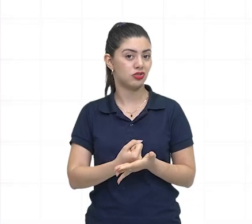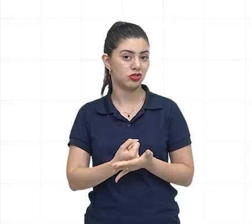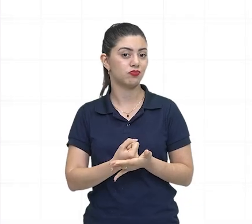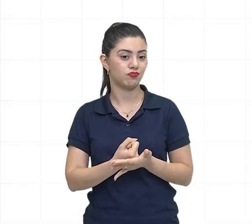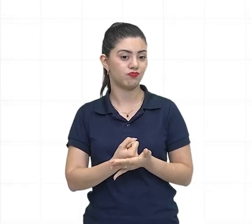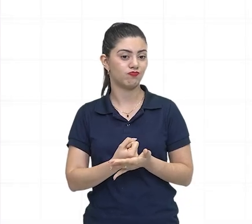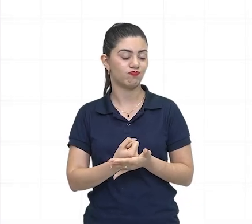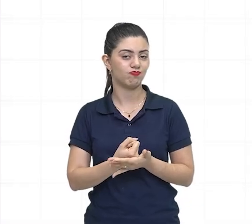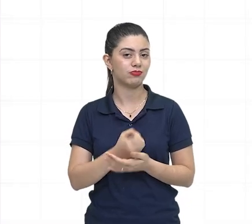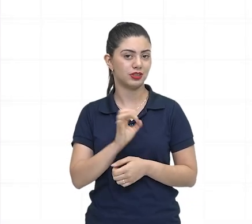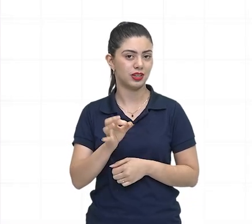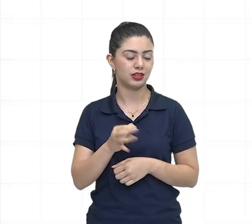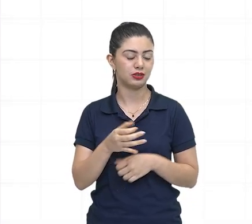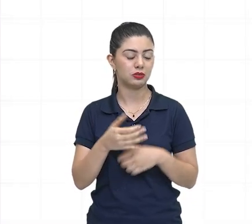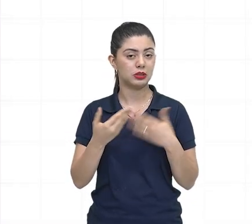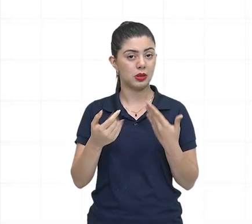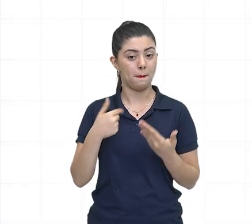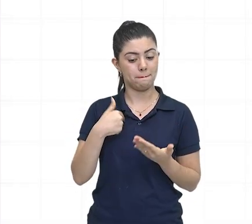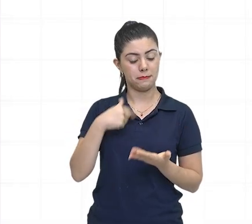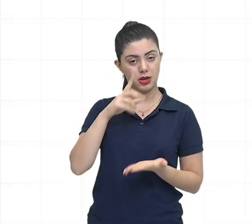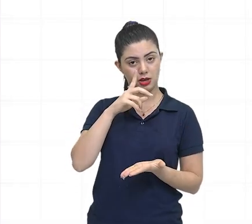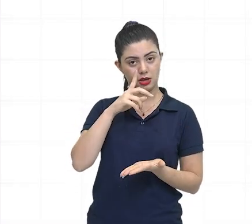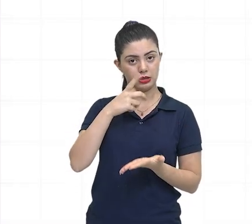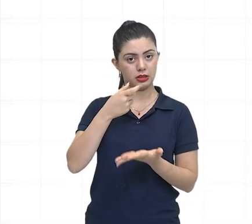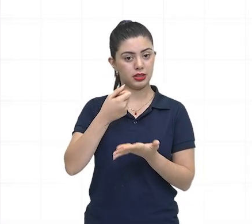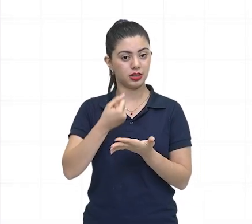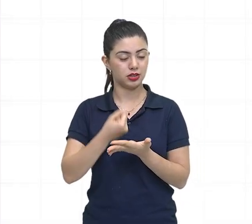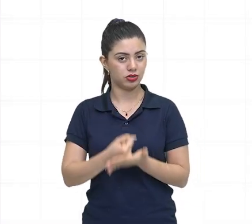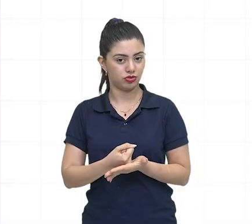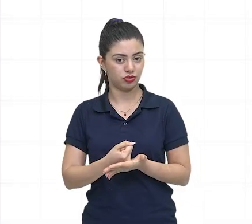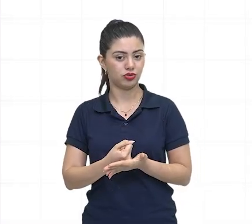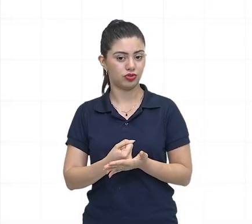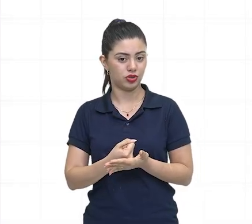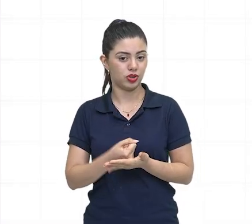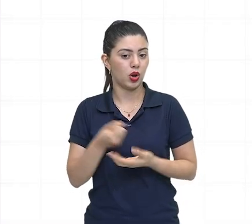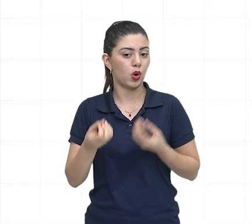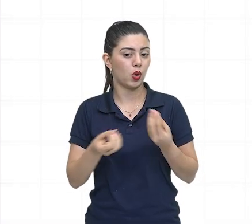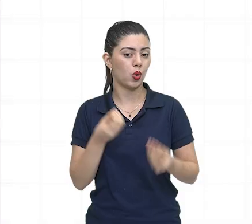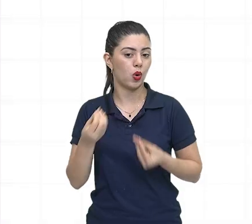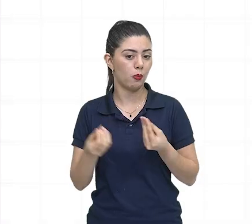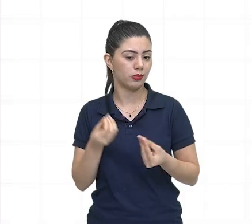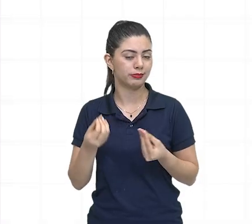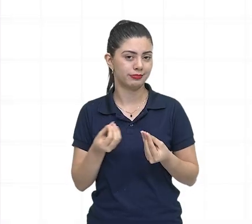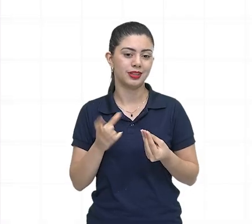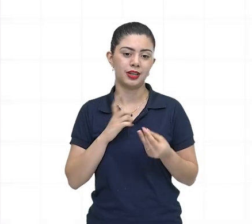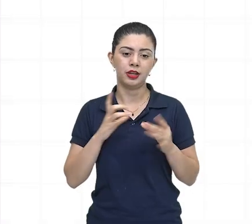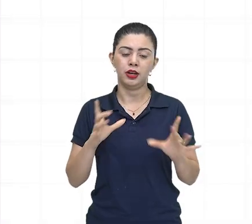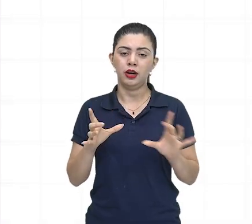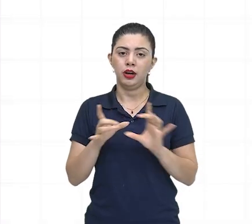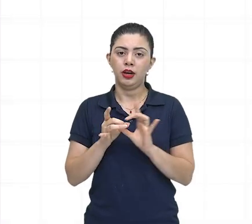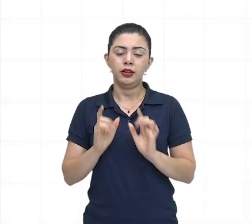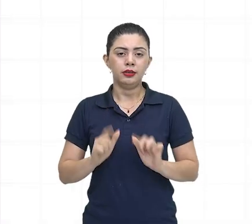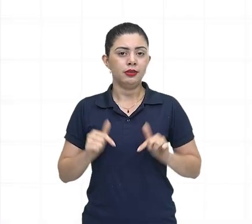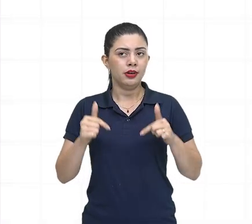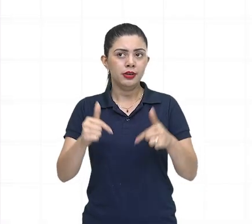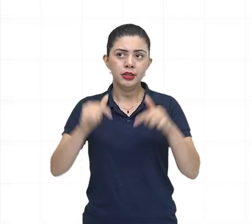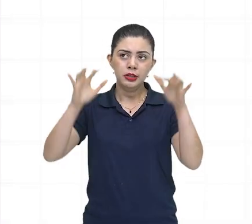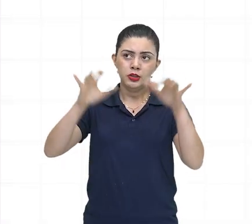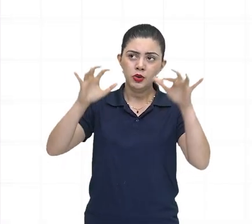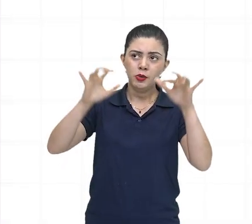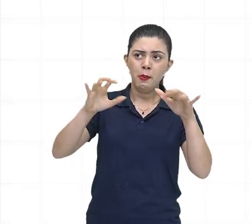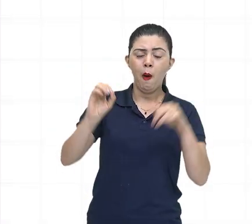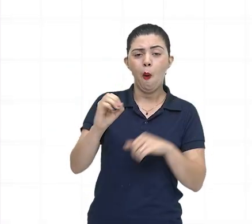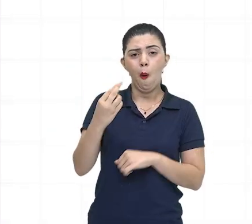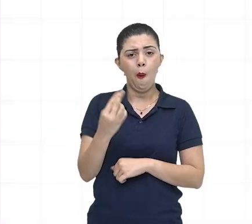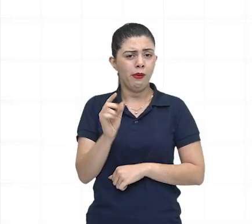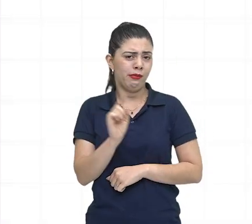decisão. Porque essa decisão, ela simplesmente está atrelada ao ato de estar chovendo ou